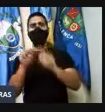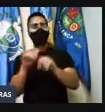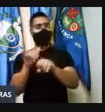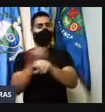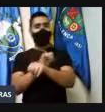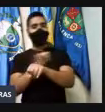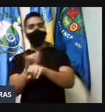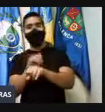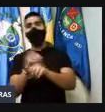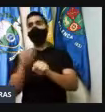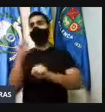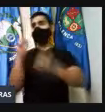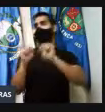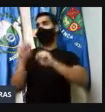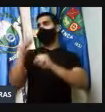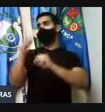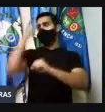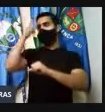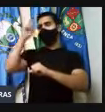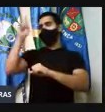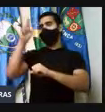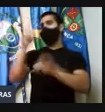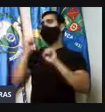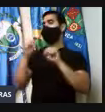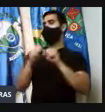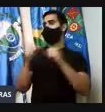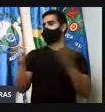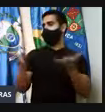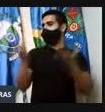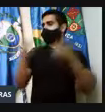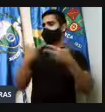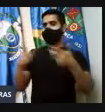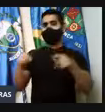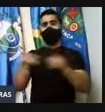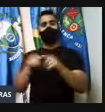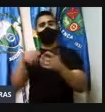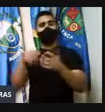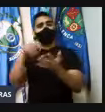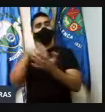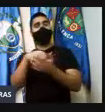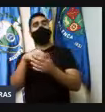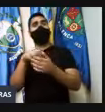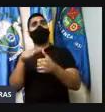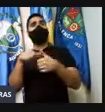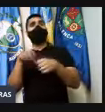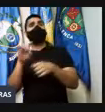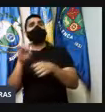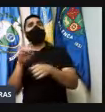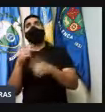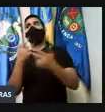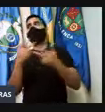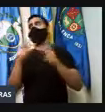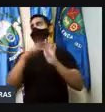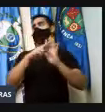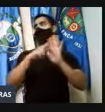para que os empresários ficassem mais à vontade para poder empreender no centro da cidade, para que a gente não ficasse tão preso a algumas regras